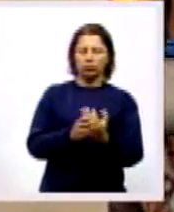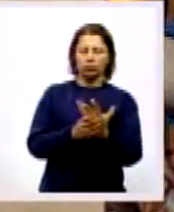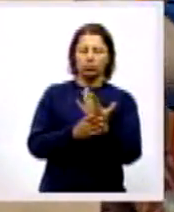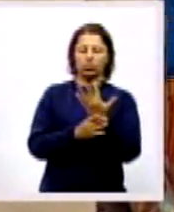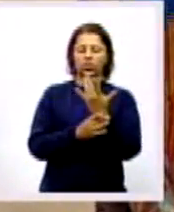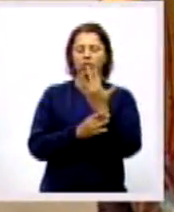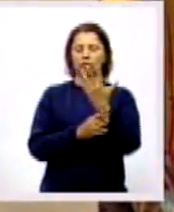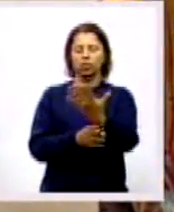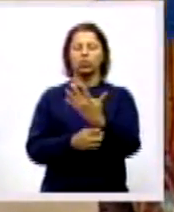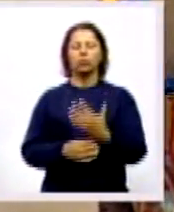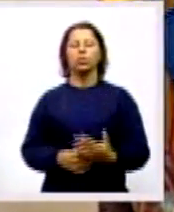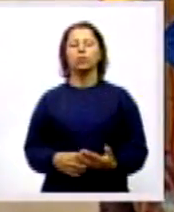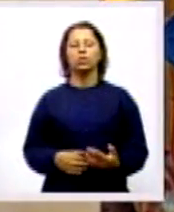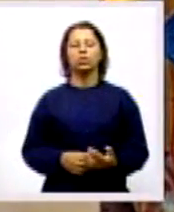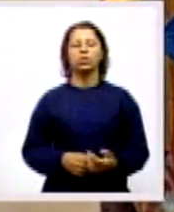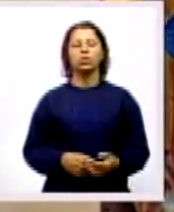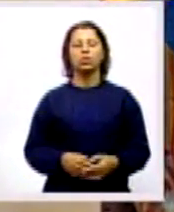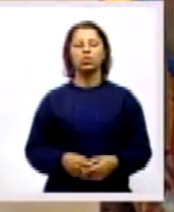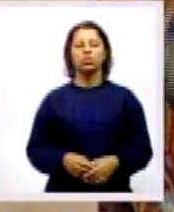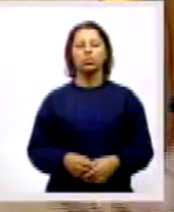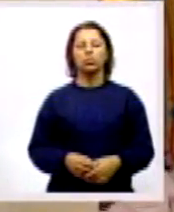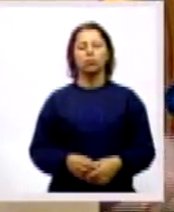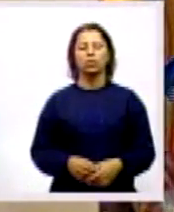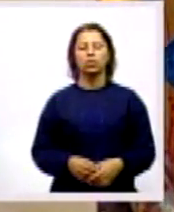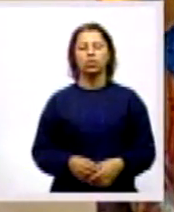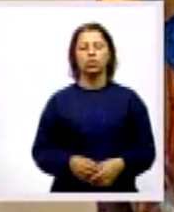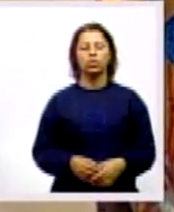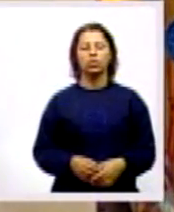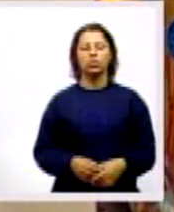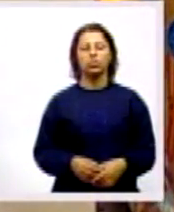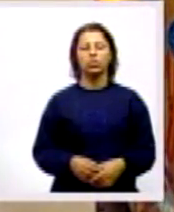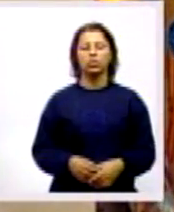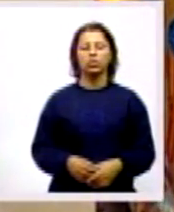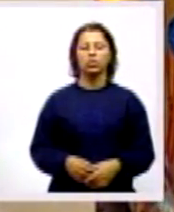que ela se deixa fecundar. Fecundar pela terra.